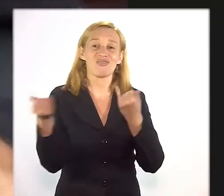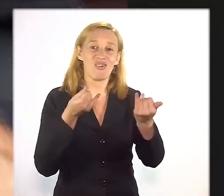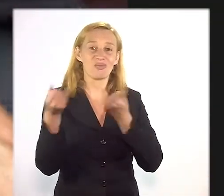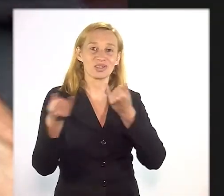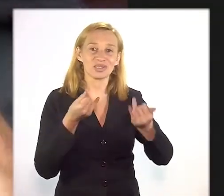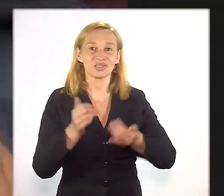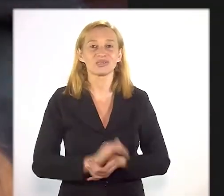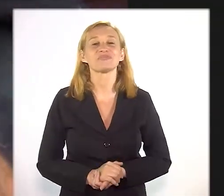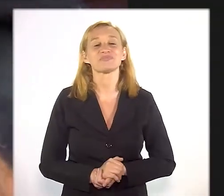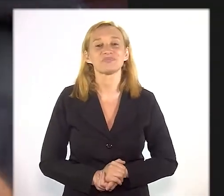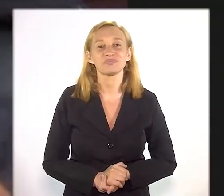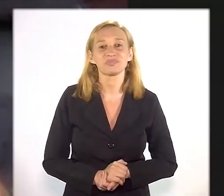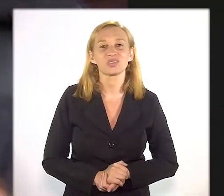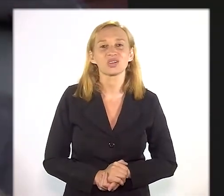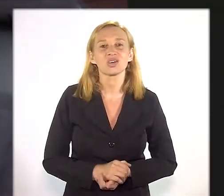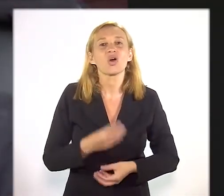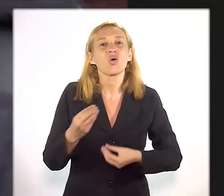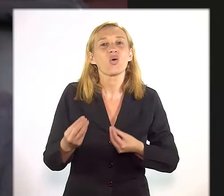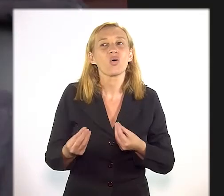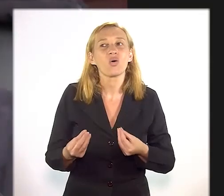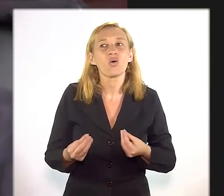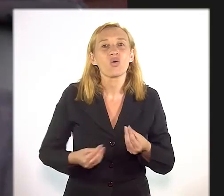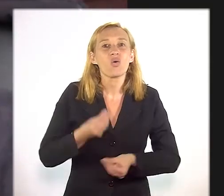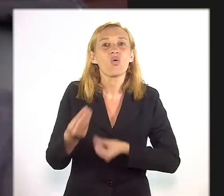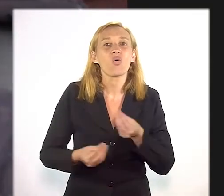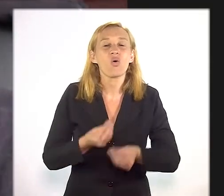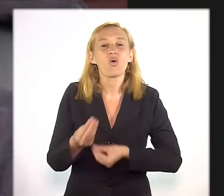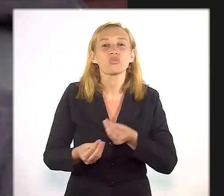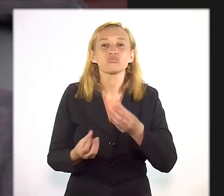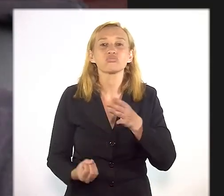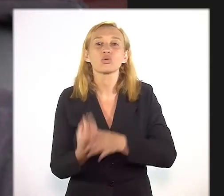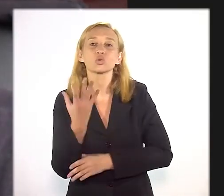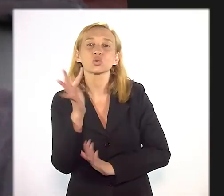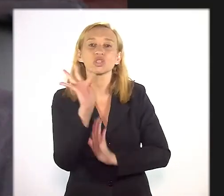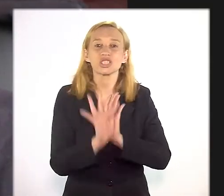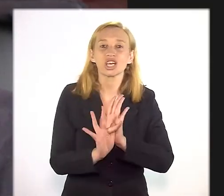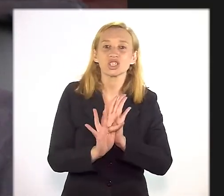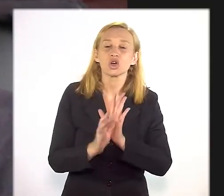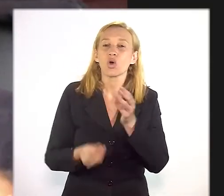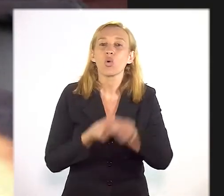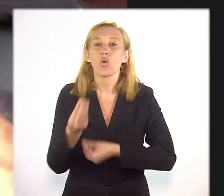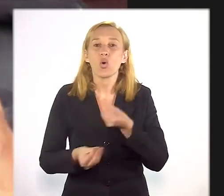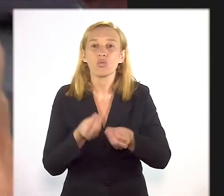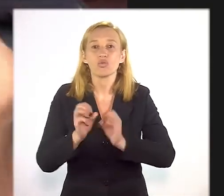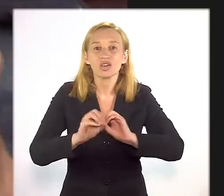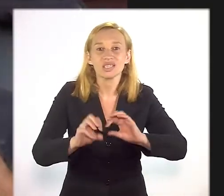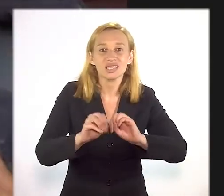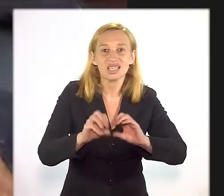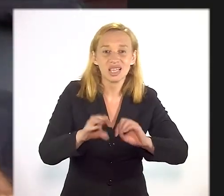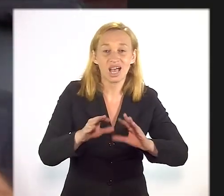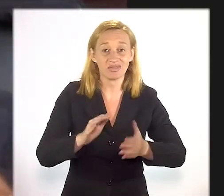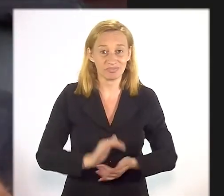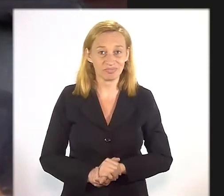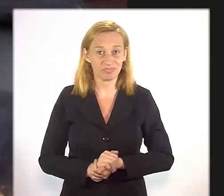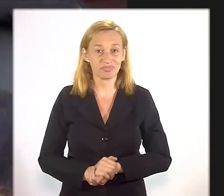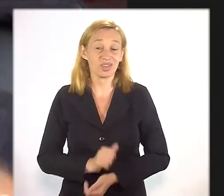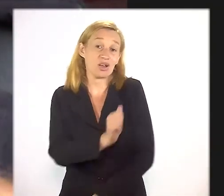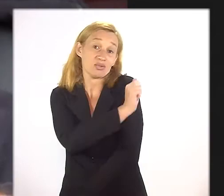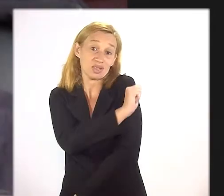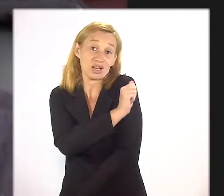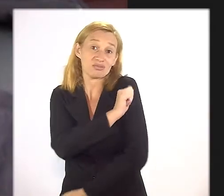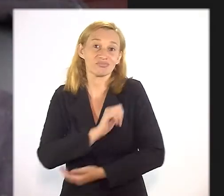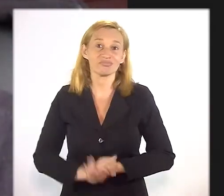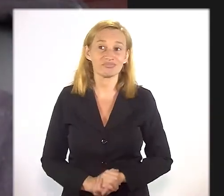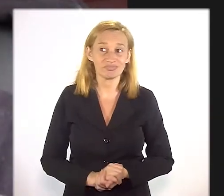a partir daquilo que elas são. Porque quando alguém me pergunta, como é que eu vou, por exemplo, construir roteiros de estudo, como é que eu vou ensinar a fazer portfólios digitais